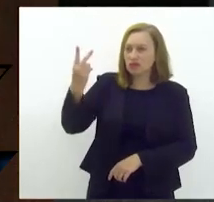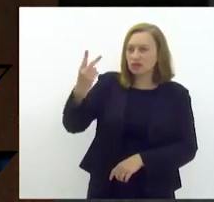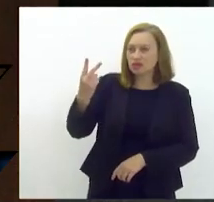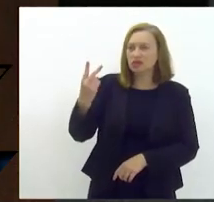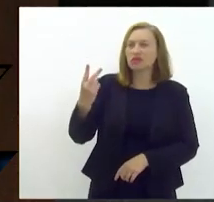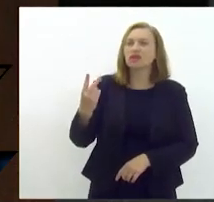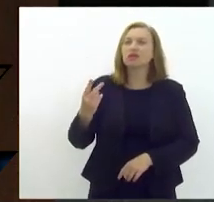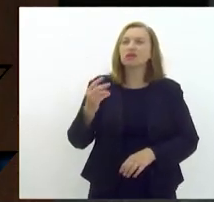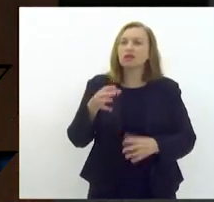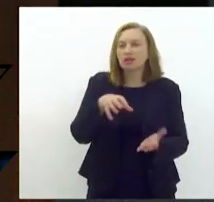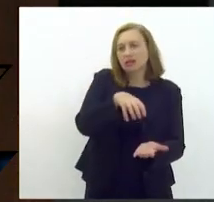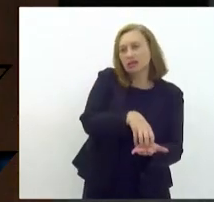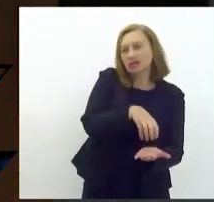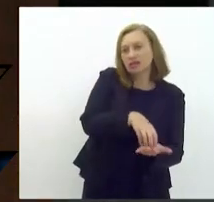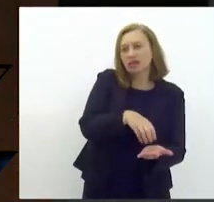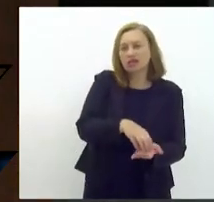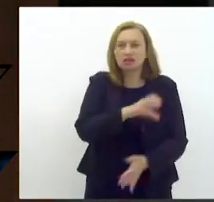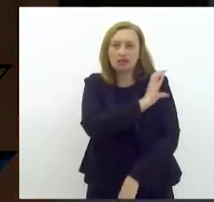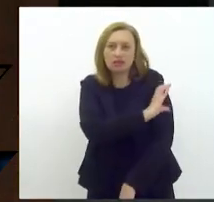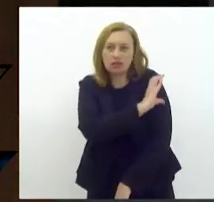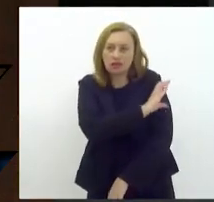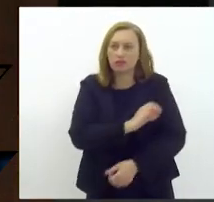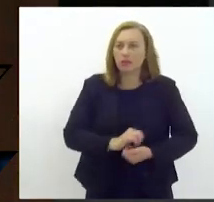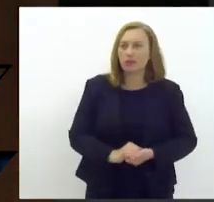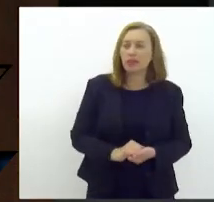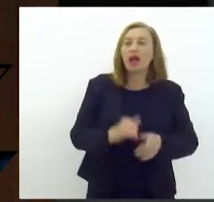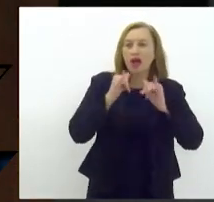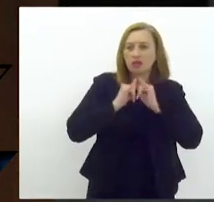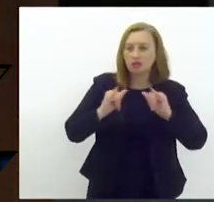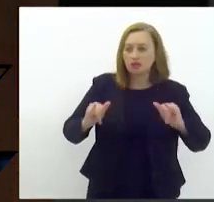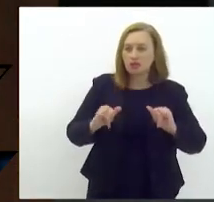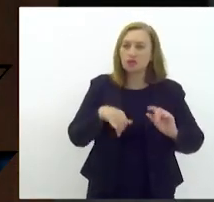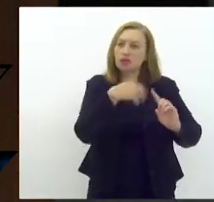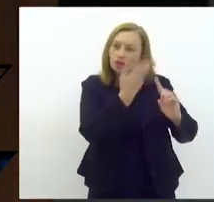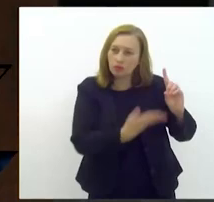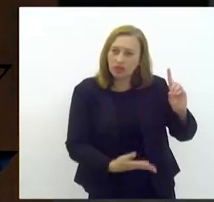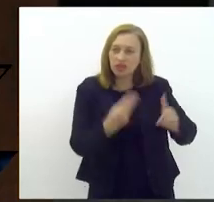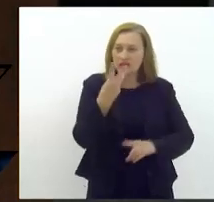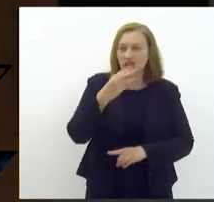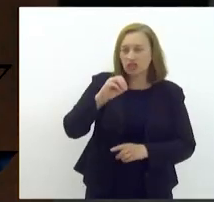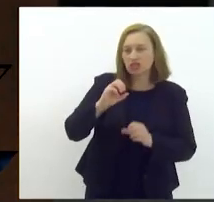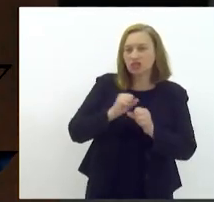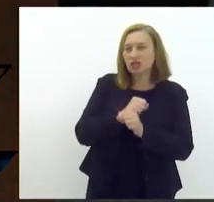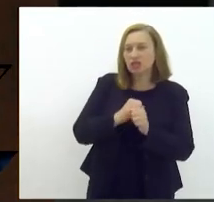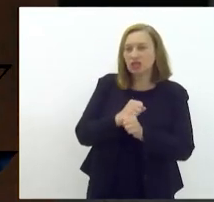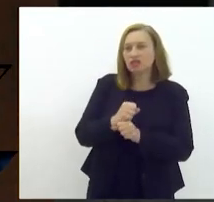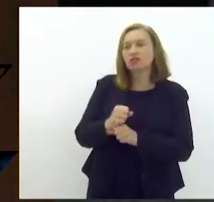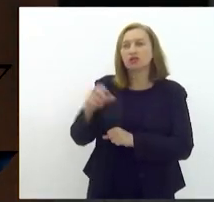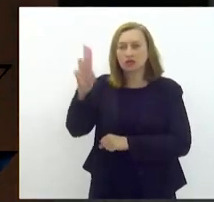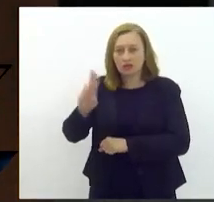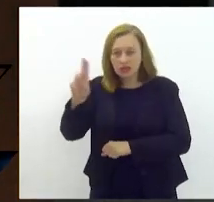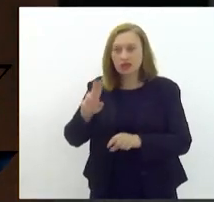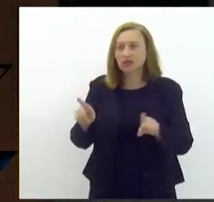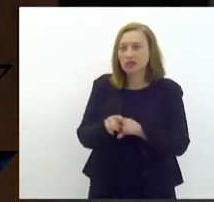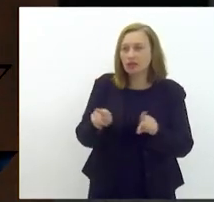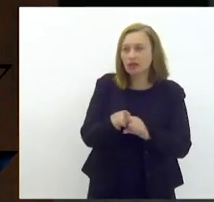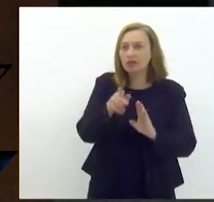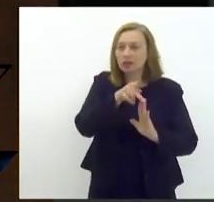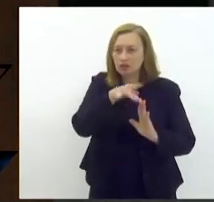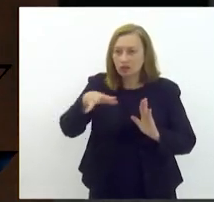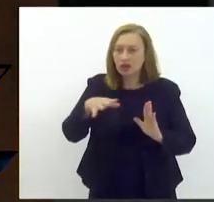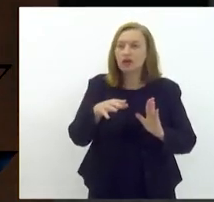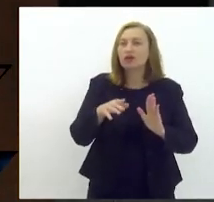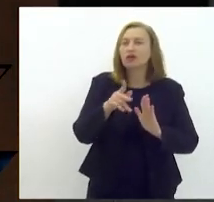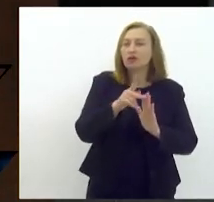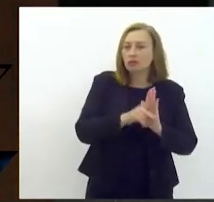no centro da cidade de Campos de Goytacazes e anunciam em homenagem aos 30 anos da uenff eu acabo também de protocolar o projeto